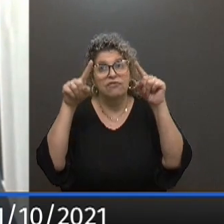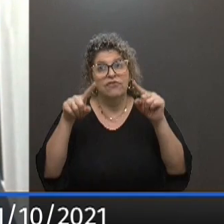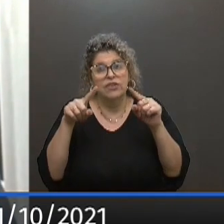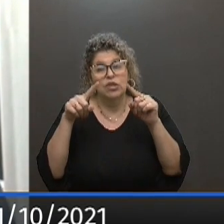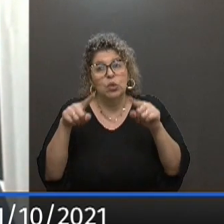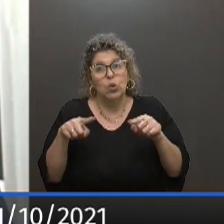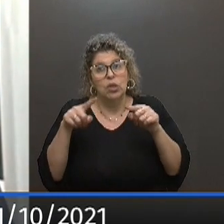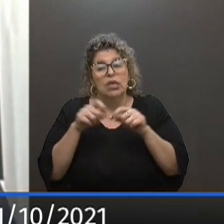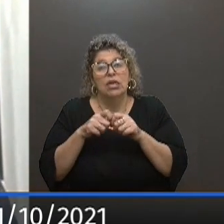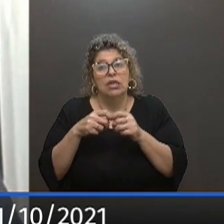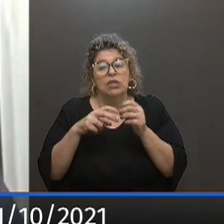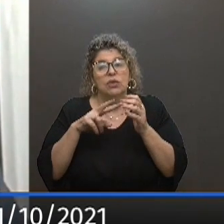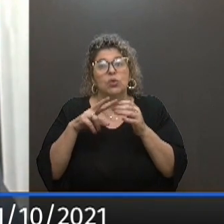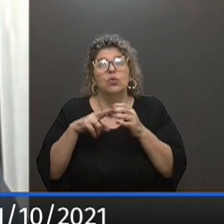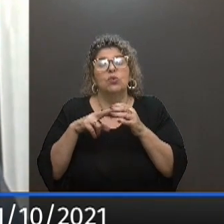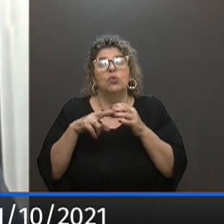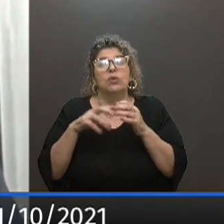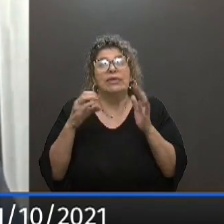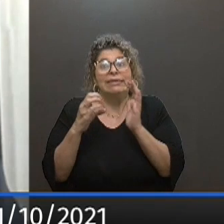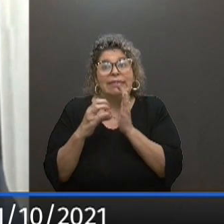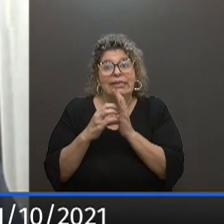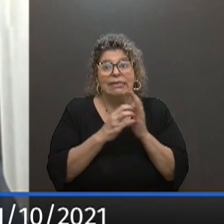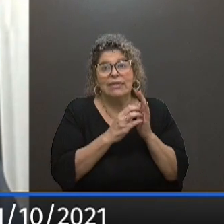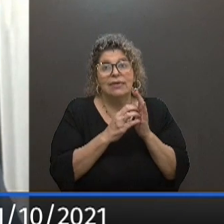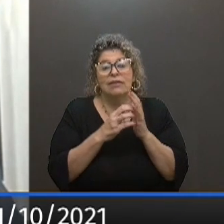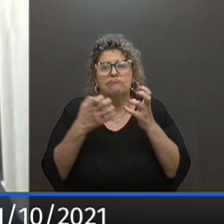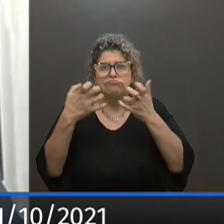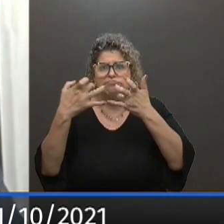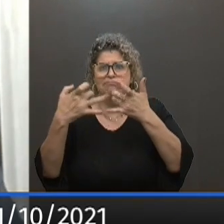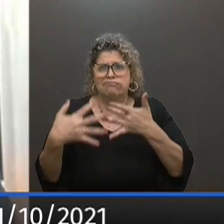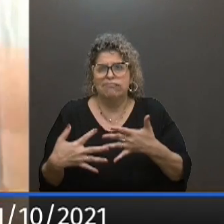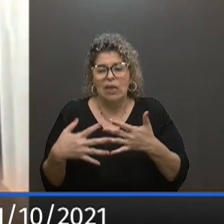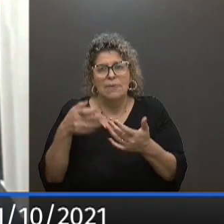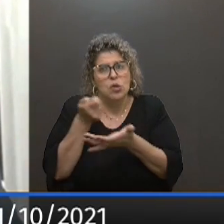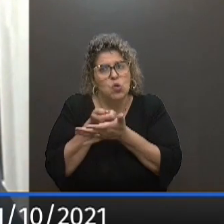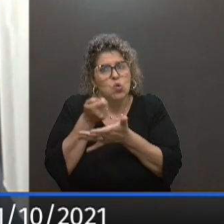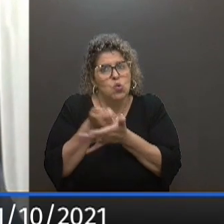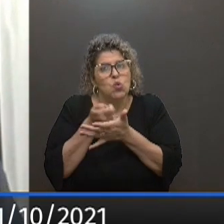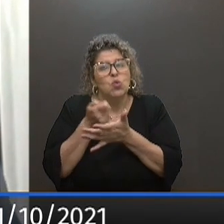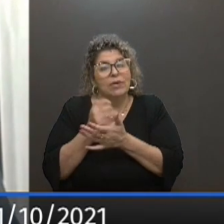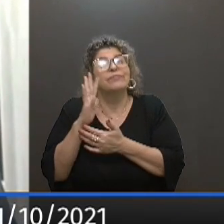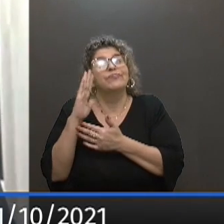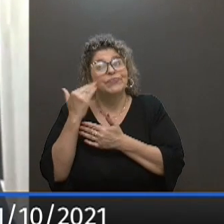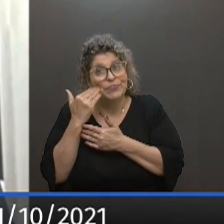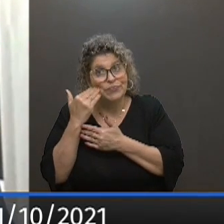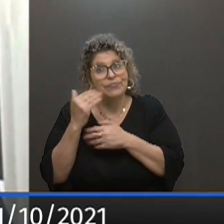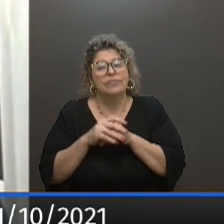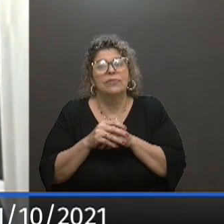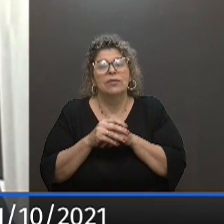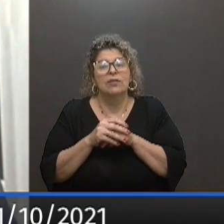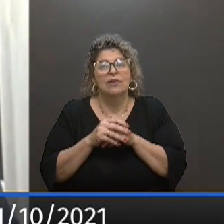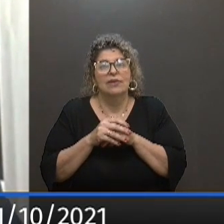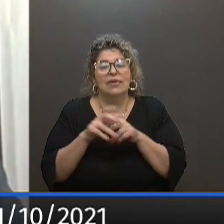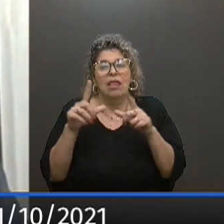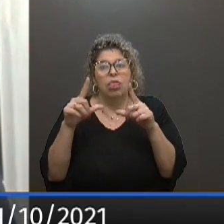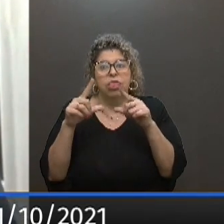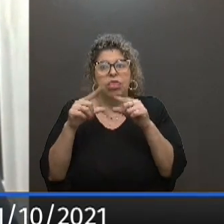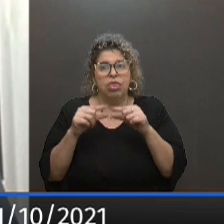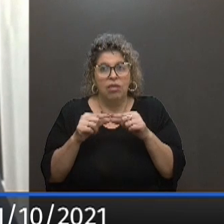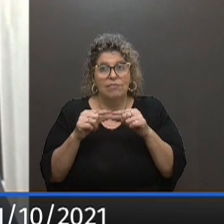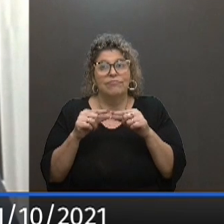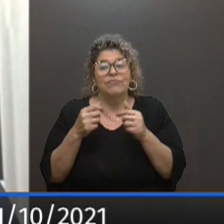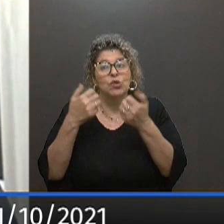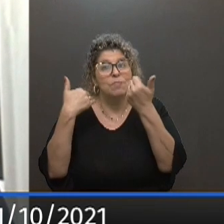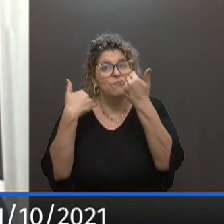do Detran de forma muito competente que as suas colocações suas residências que a gente tem isso reduziu a